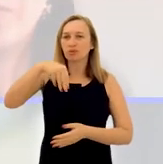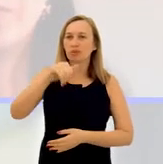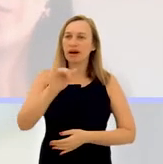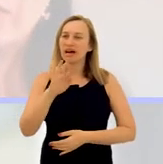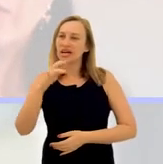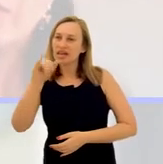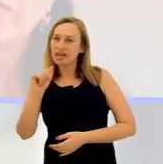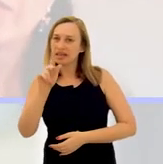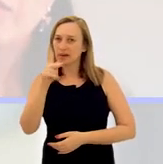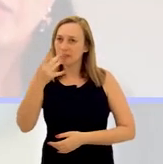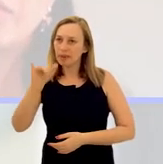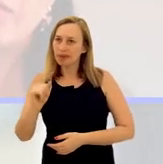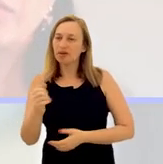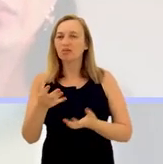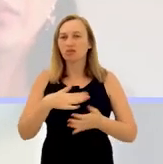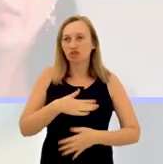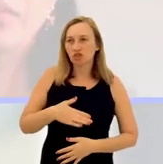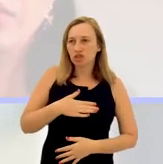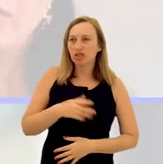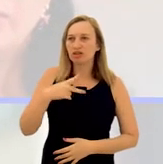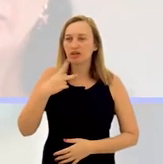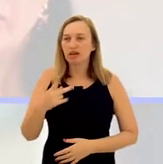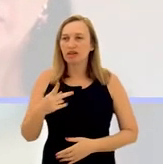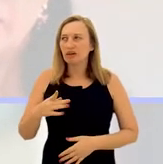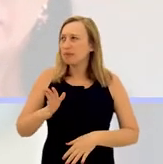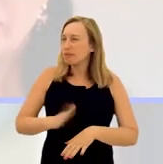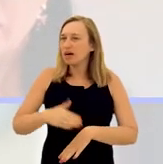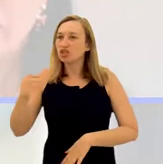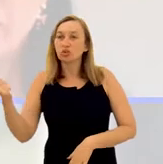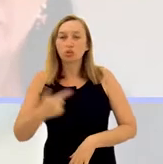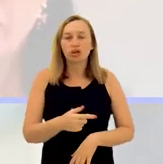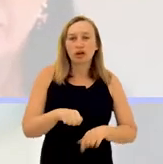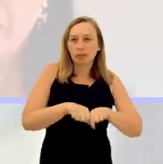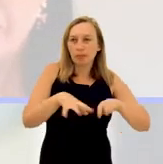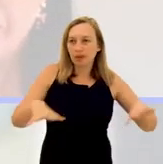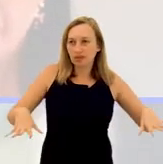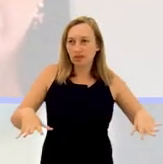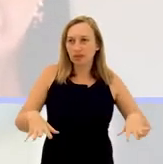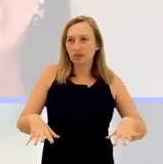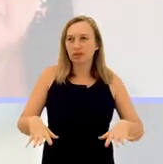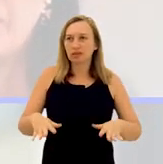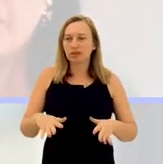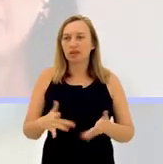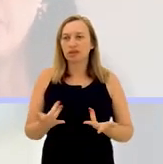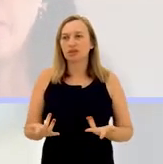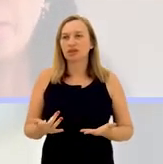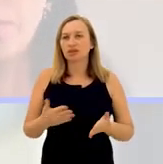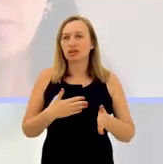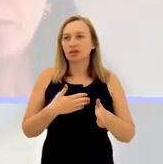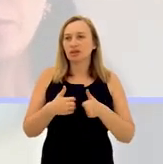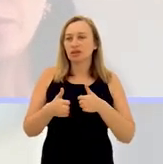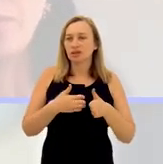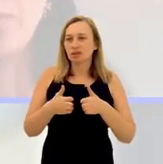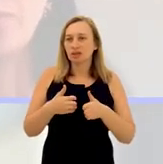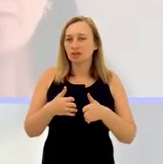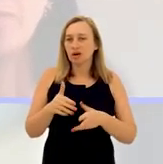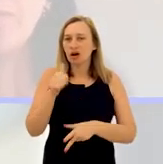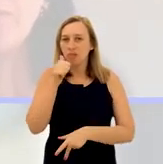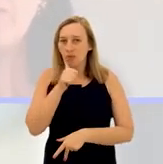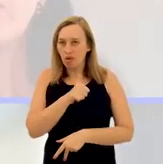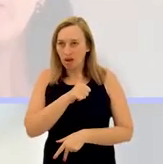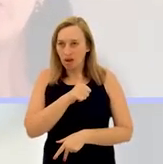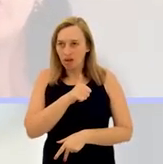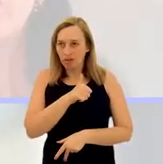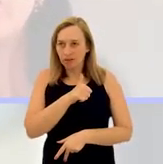da Penha, gostaria de comentar, ele vai além da questão da pandemia. Ele é um facilitador para o acesso